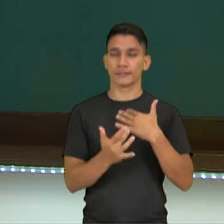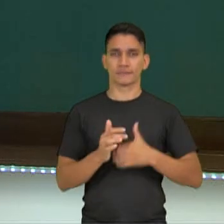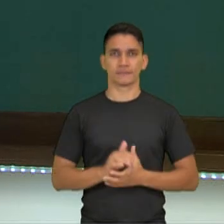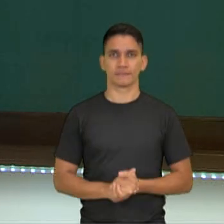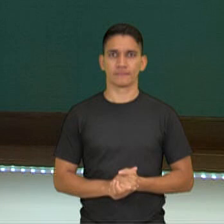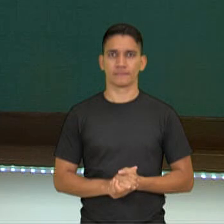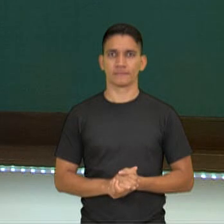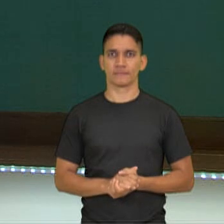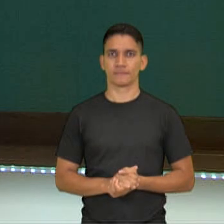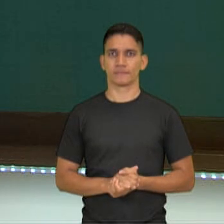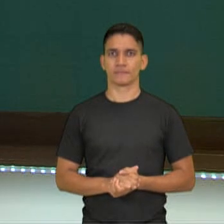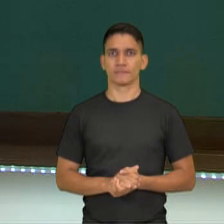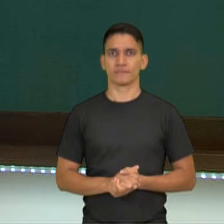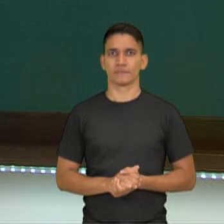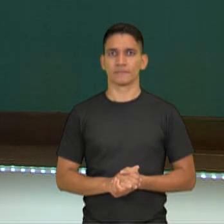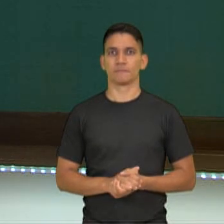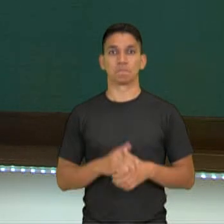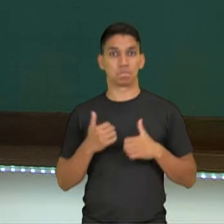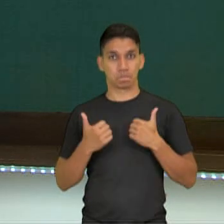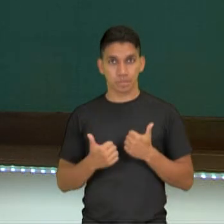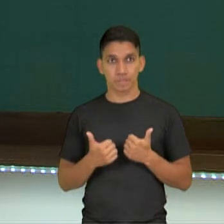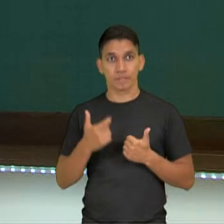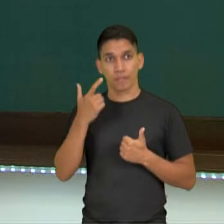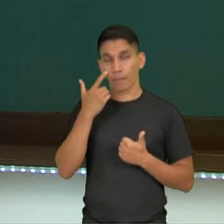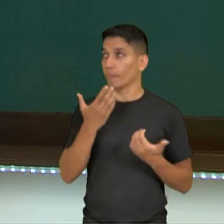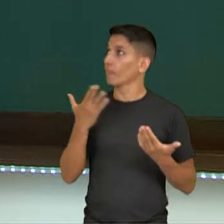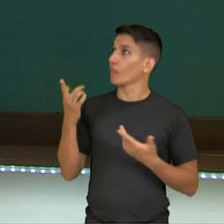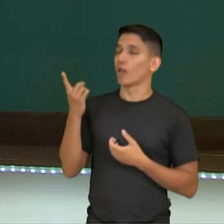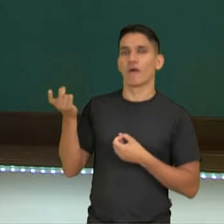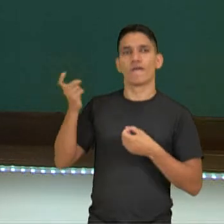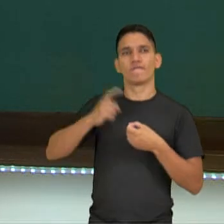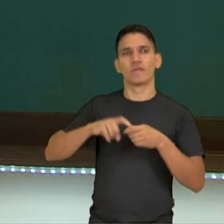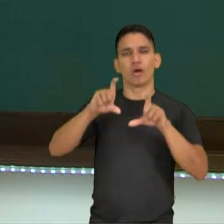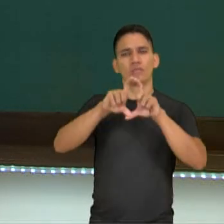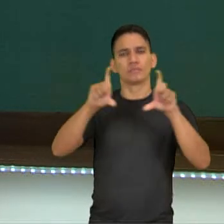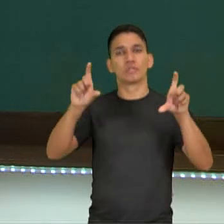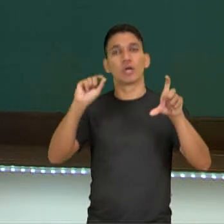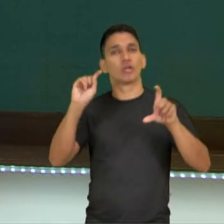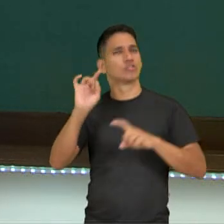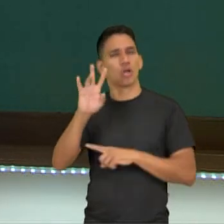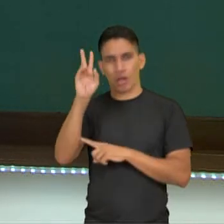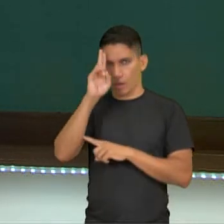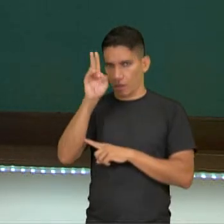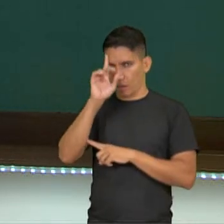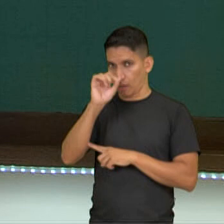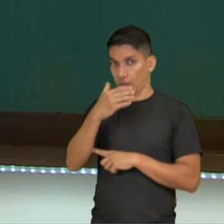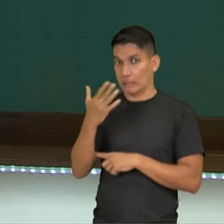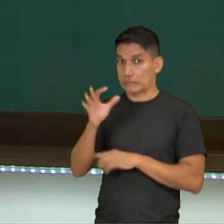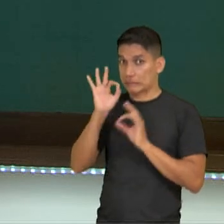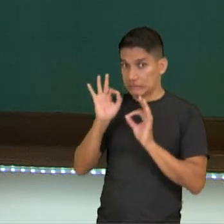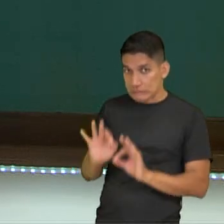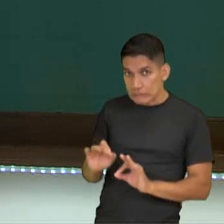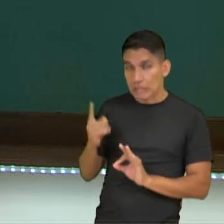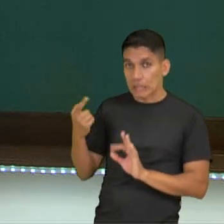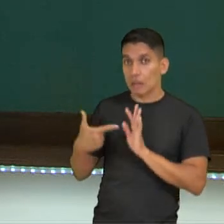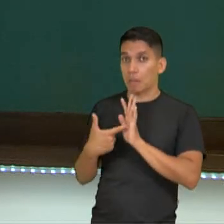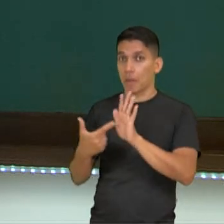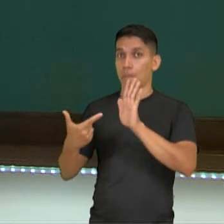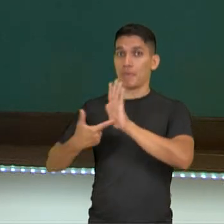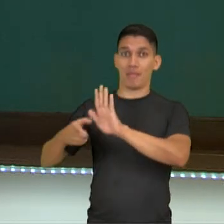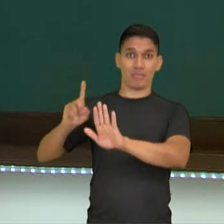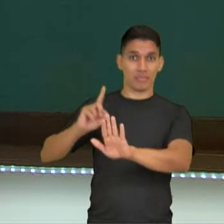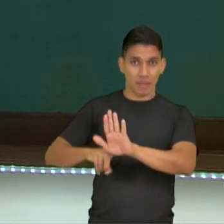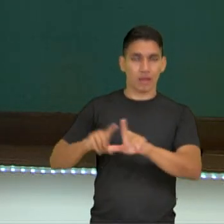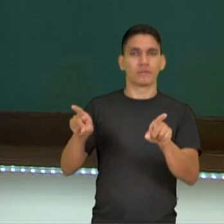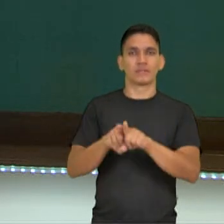sociais, ok? Então, a gente pode retomar um pouquinho aqui só para relembrar bem essa questão da metáfora e da